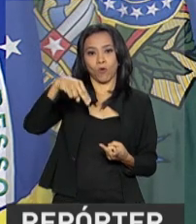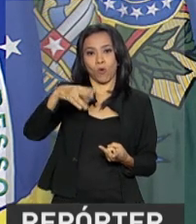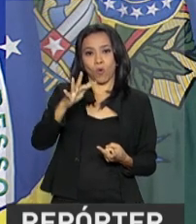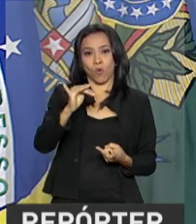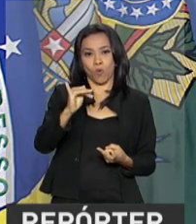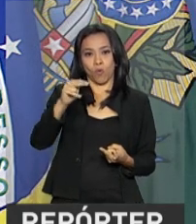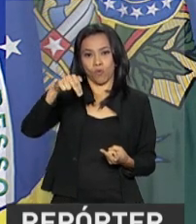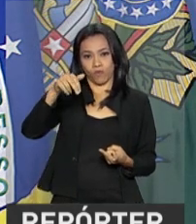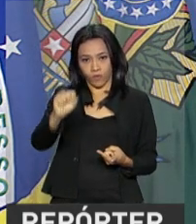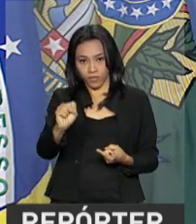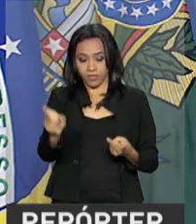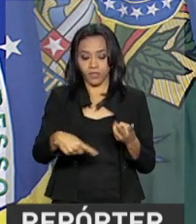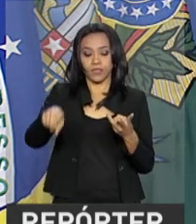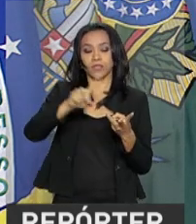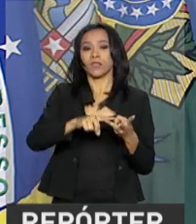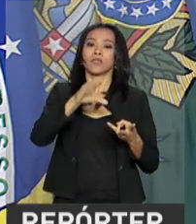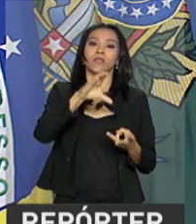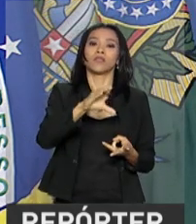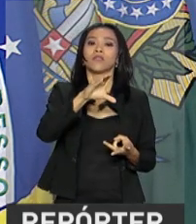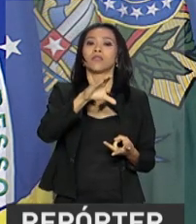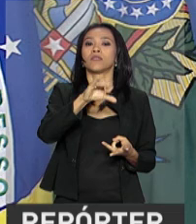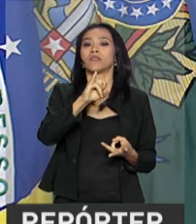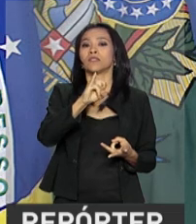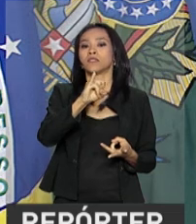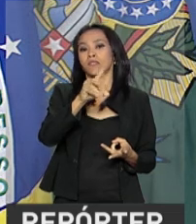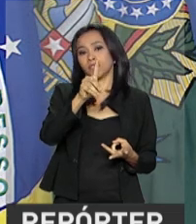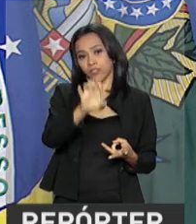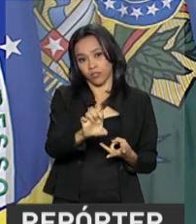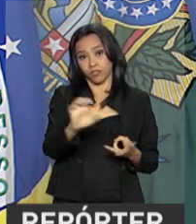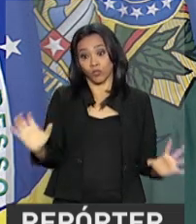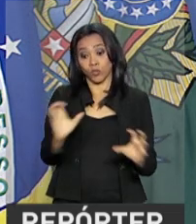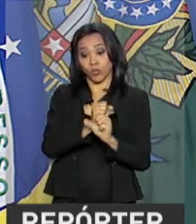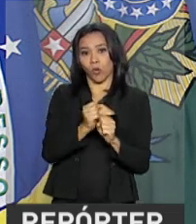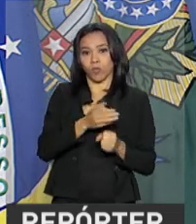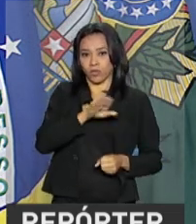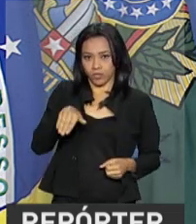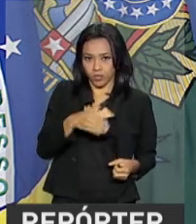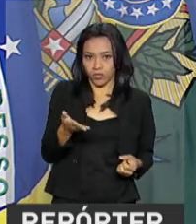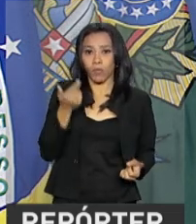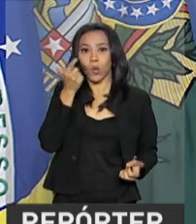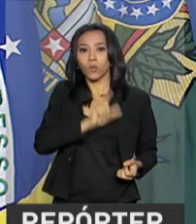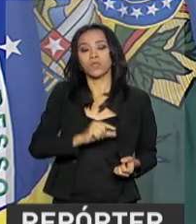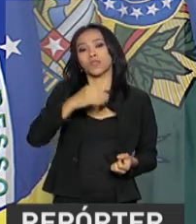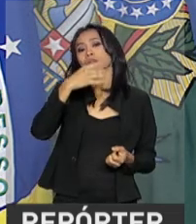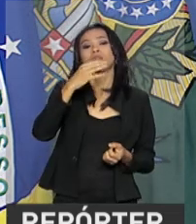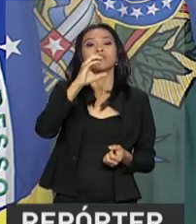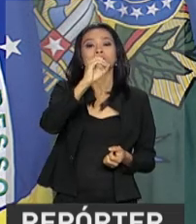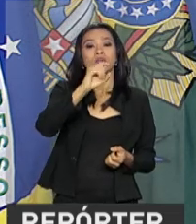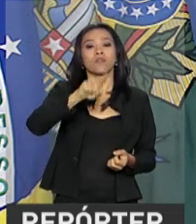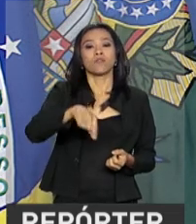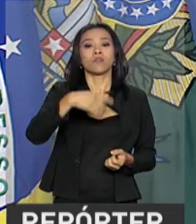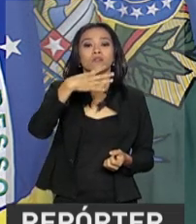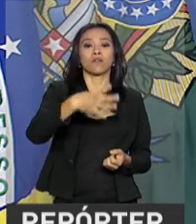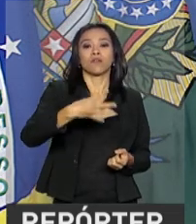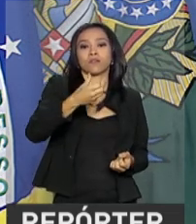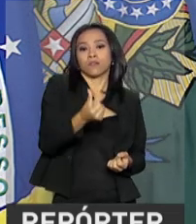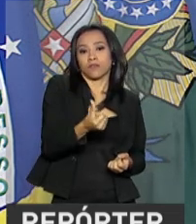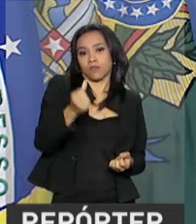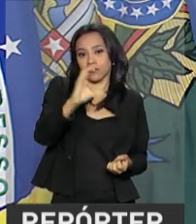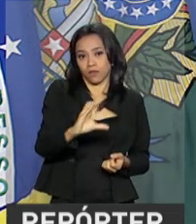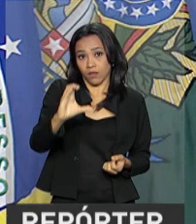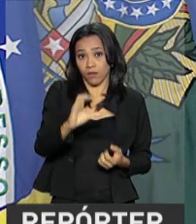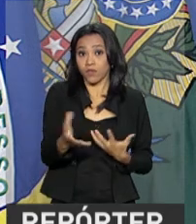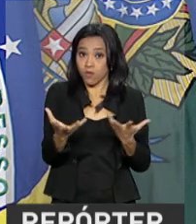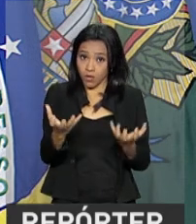cide somados para chegar a esses quarenta e seis centavos eu quero que todos os